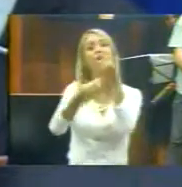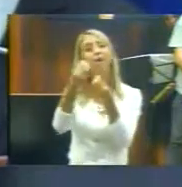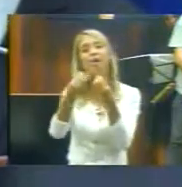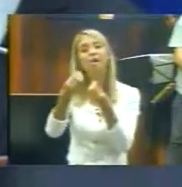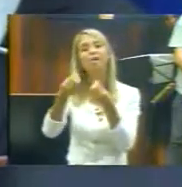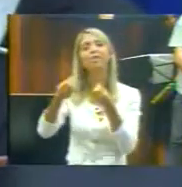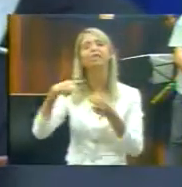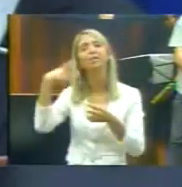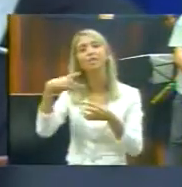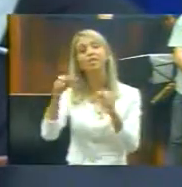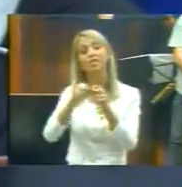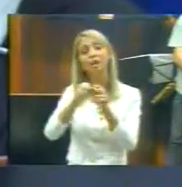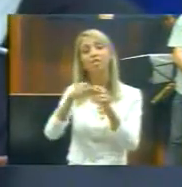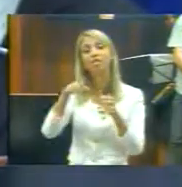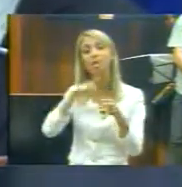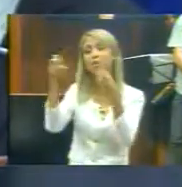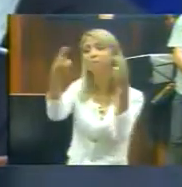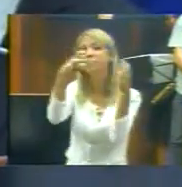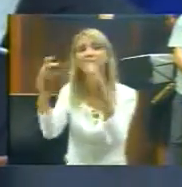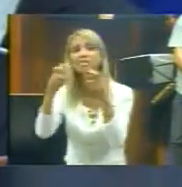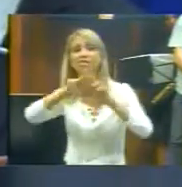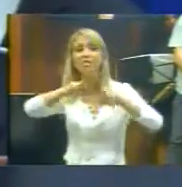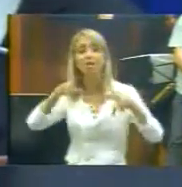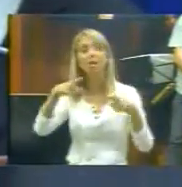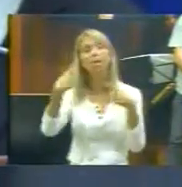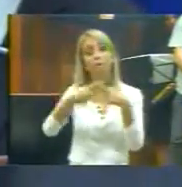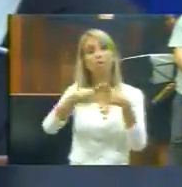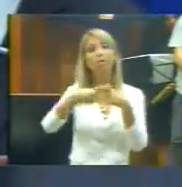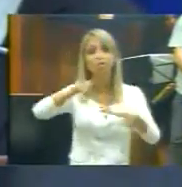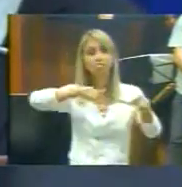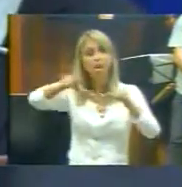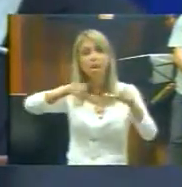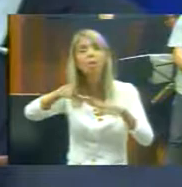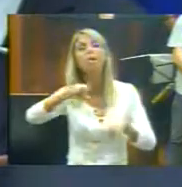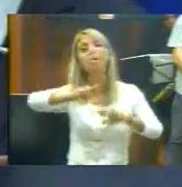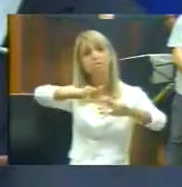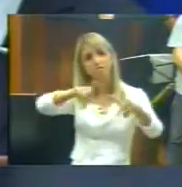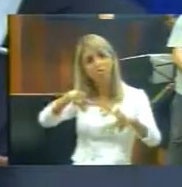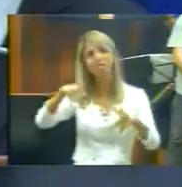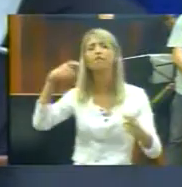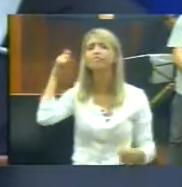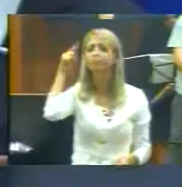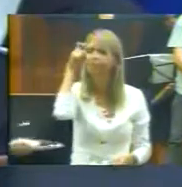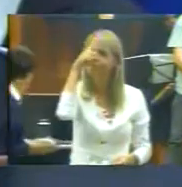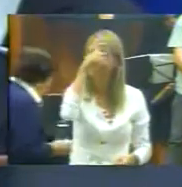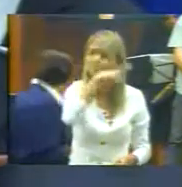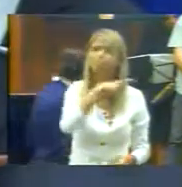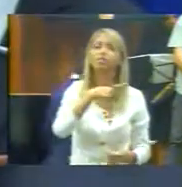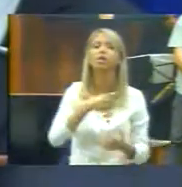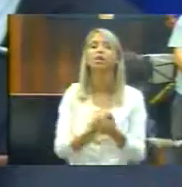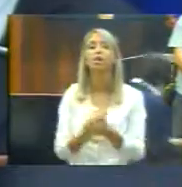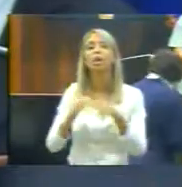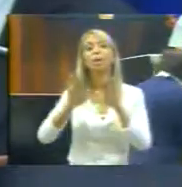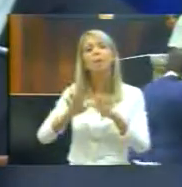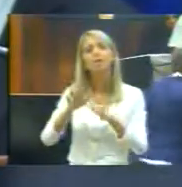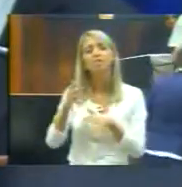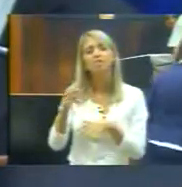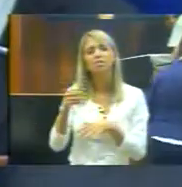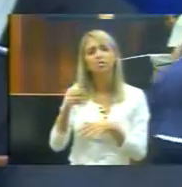visão diferenciada, que é um trabalho árduo, um trabalho difícil, e que, quando